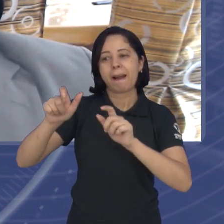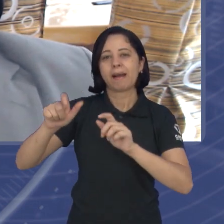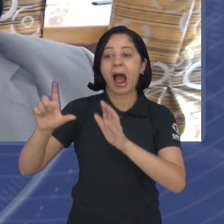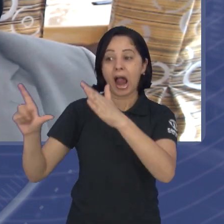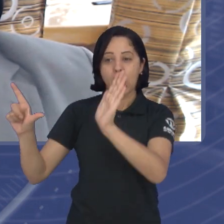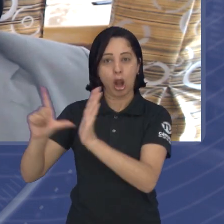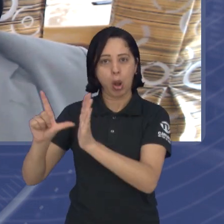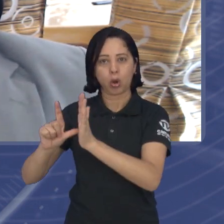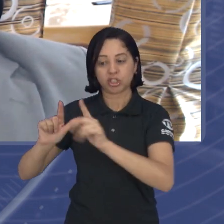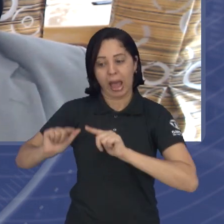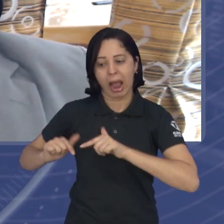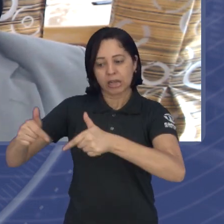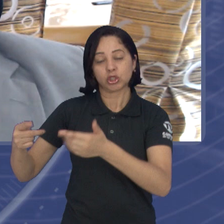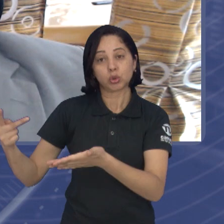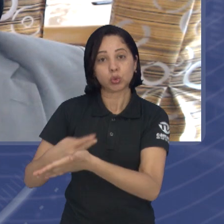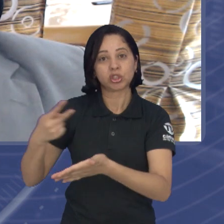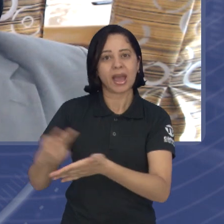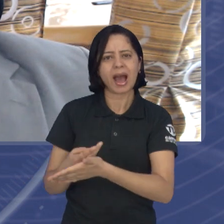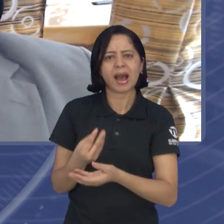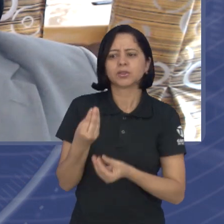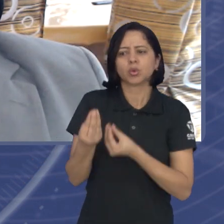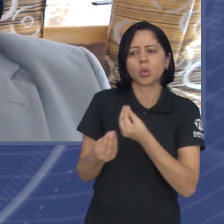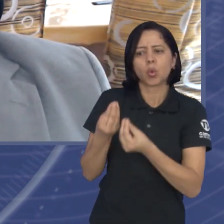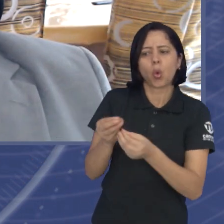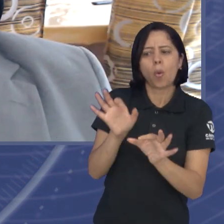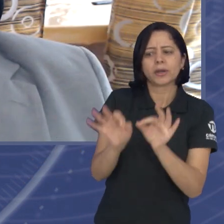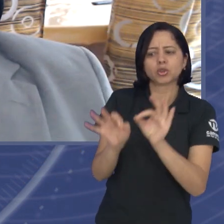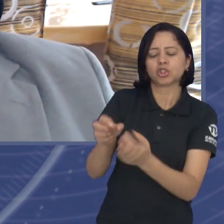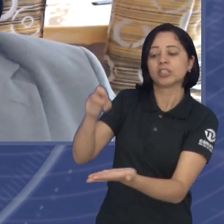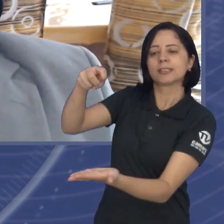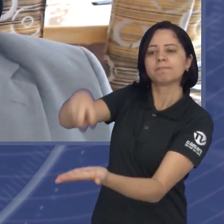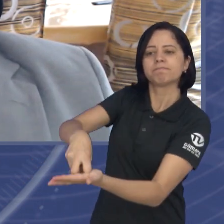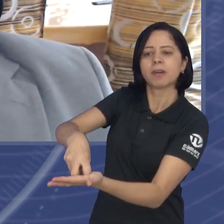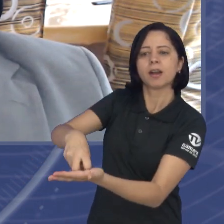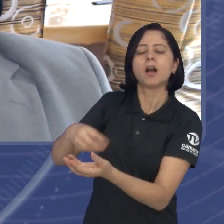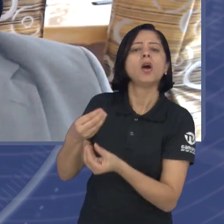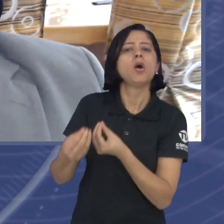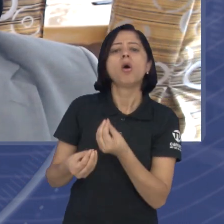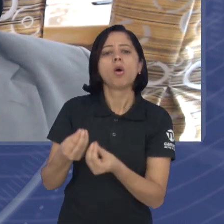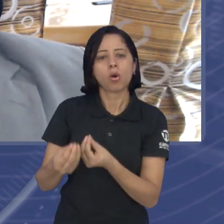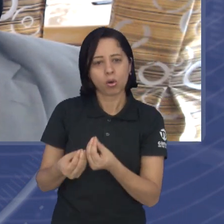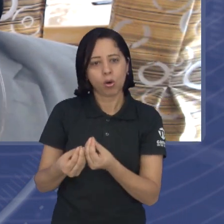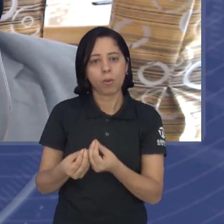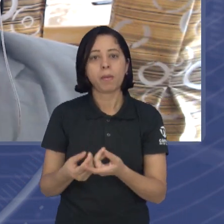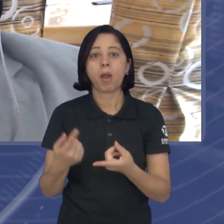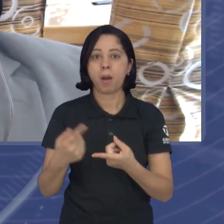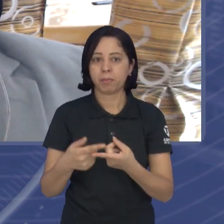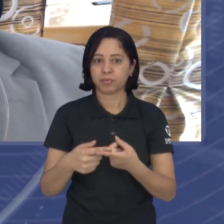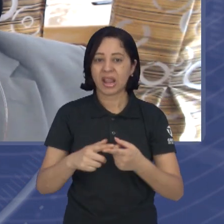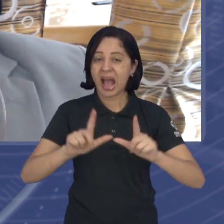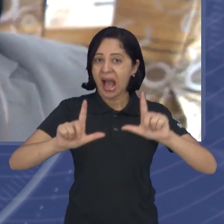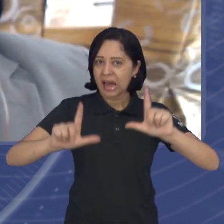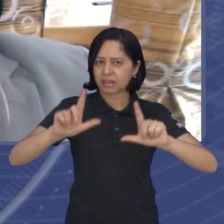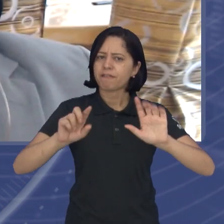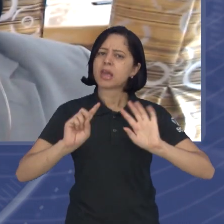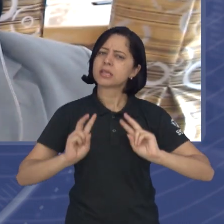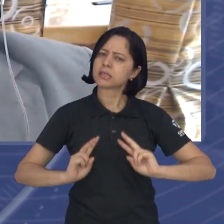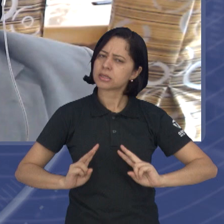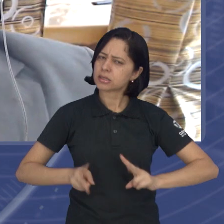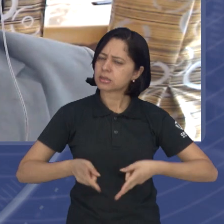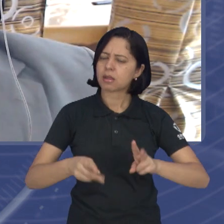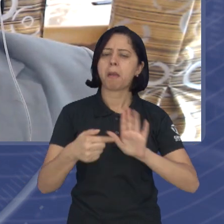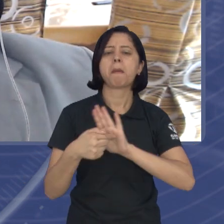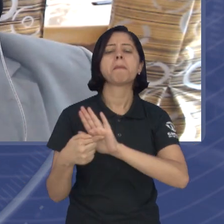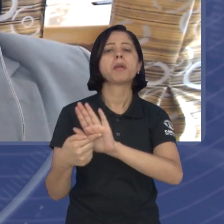sabe que é uma briga constante, a gente sempre fala sobre isso, os veículos de comunicação, mas a gente sempre vê,